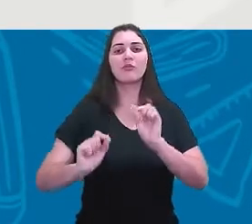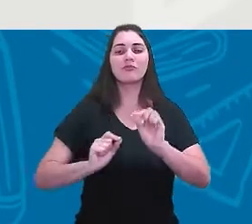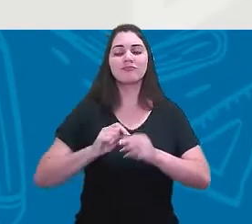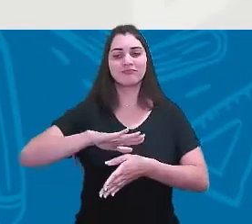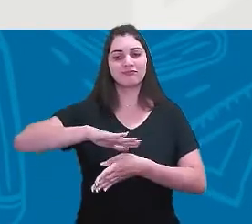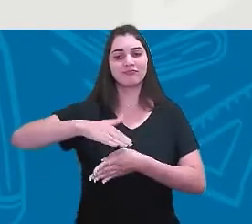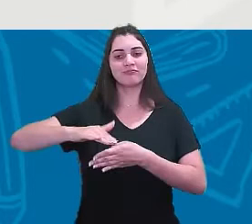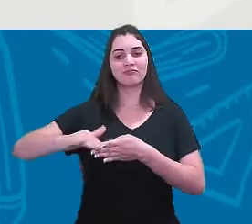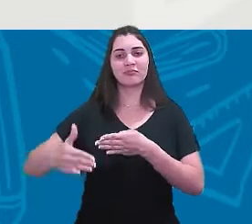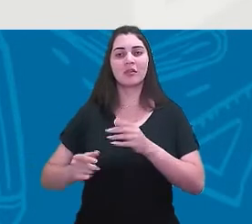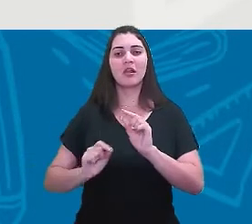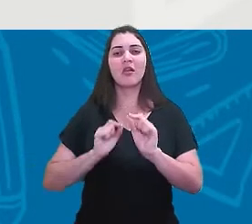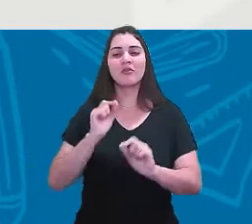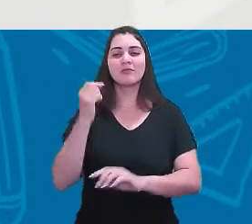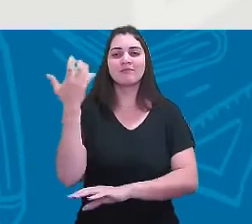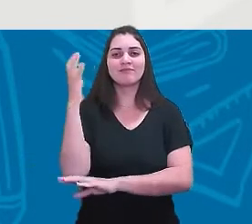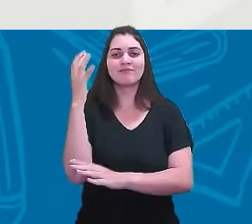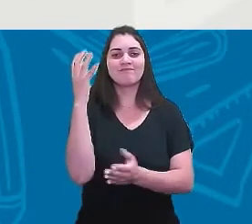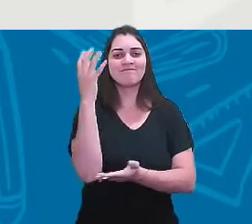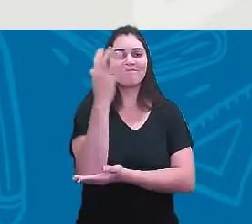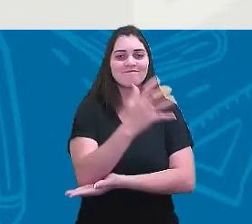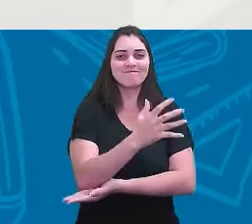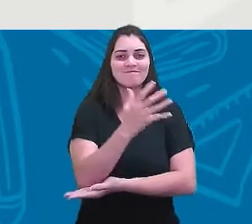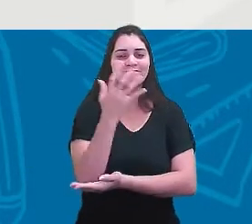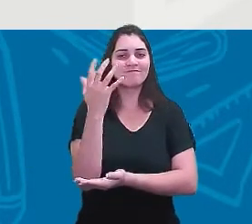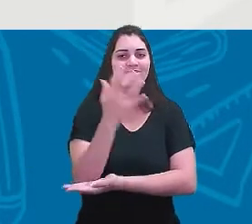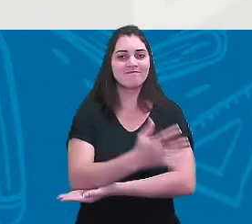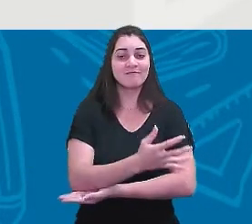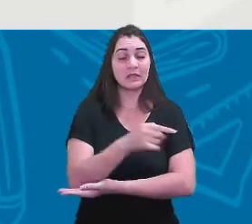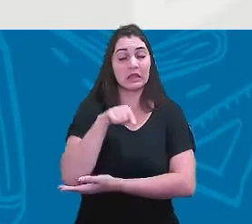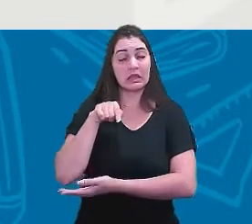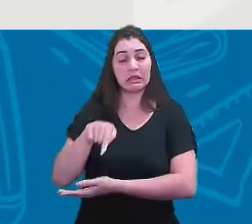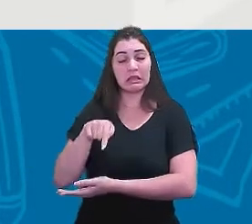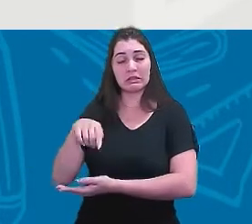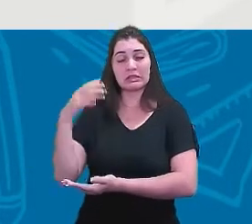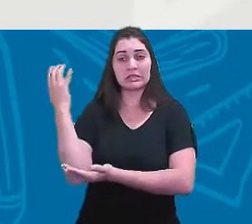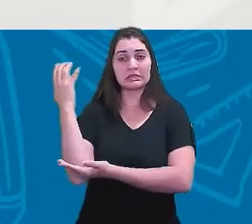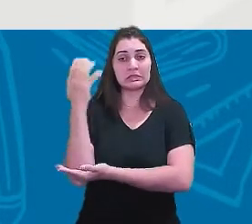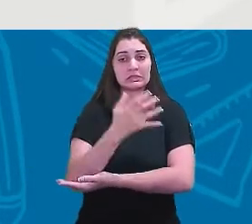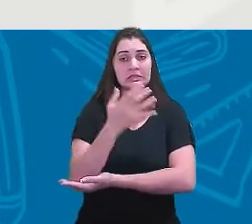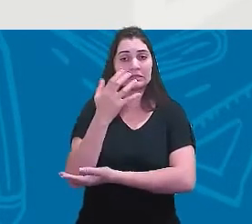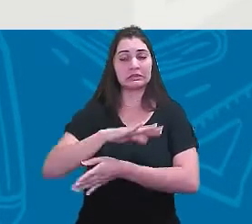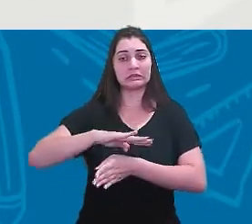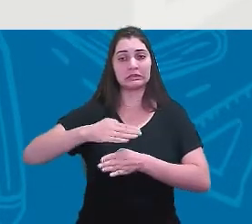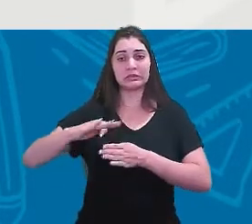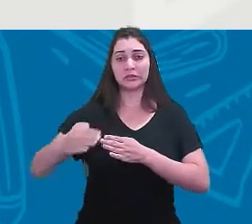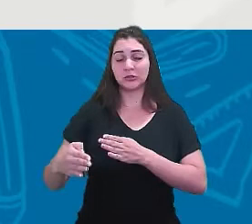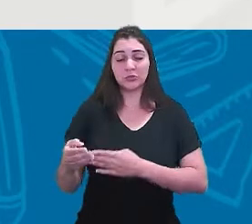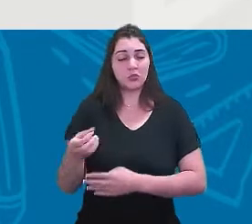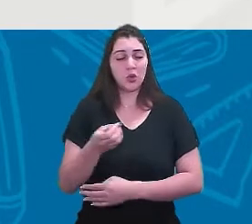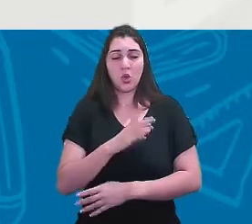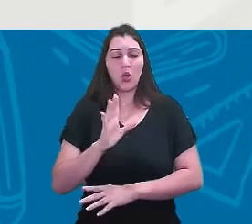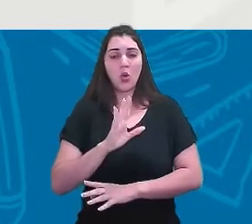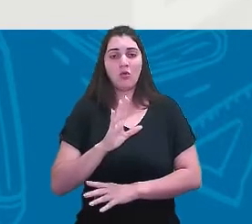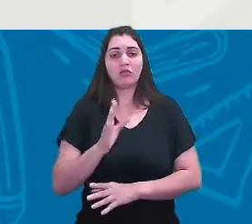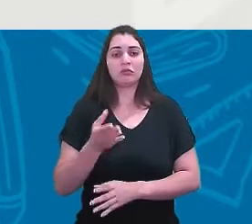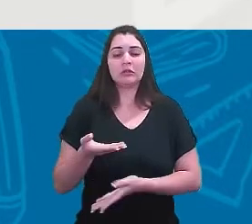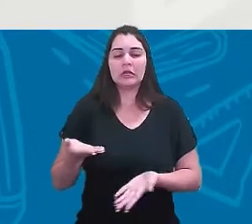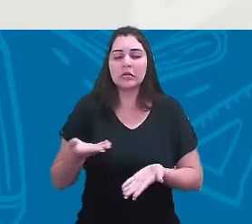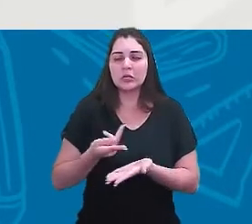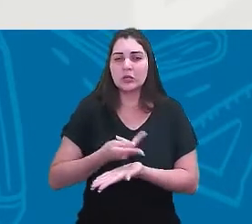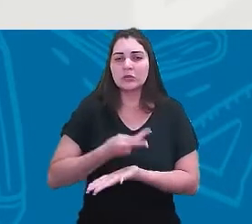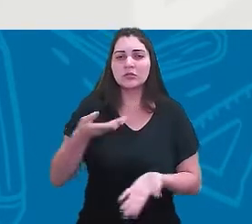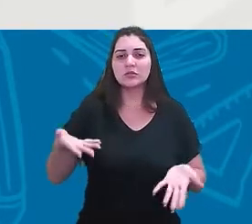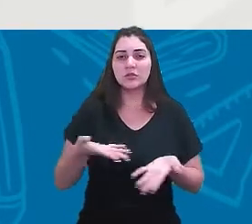Atlântica, que é o desmatamento, tá certo? Esse desmatamento da Mata Atlântica não é algo novo, não é algo recente,